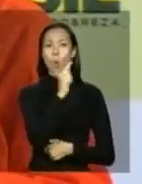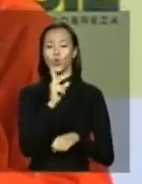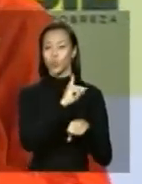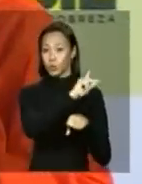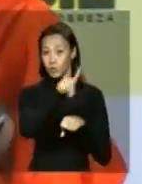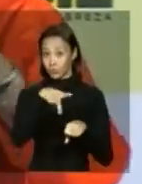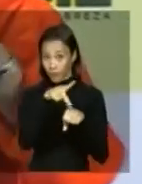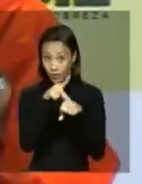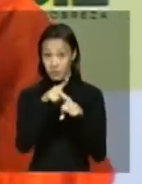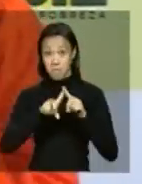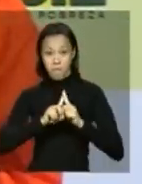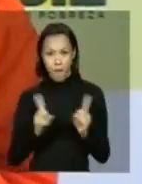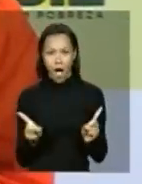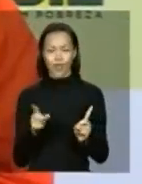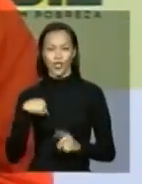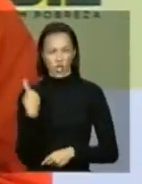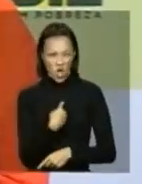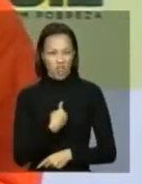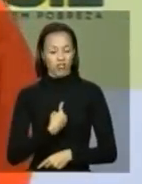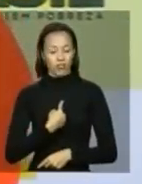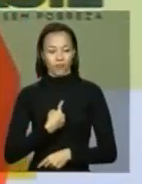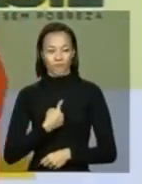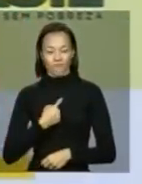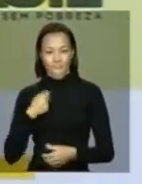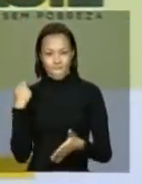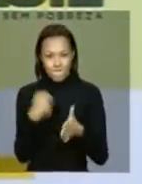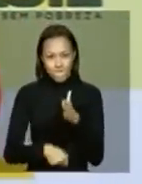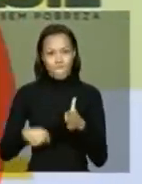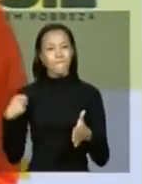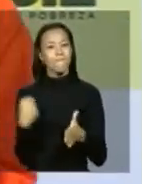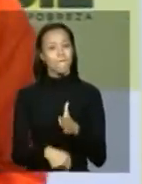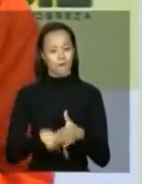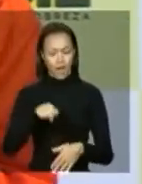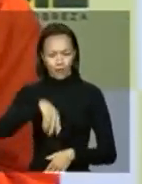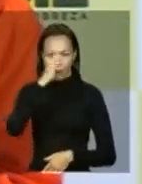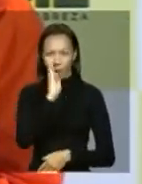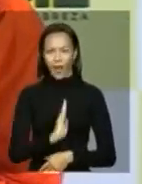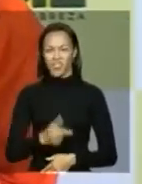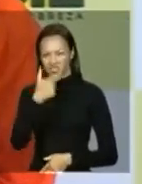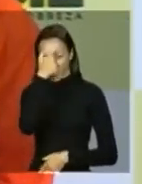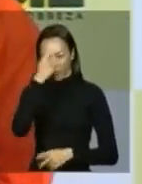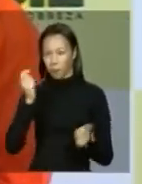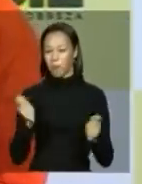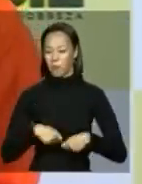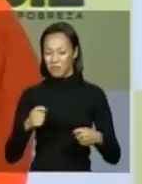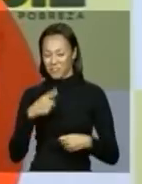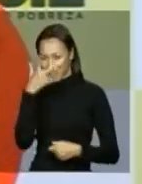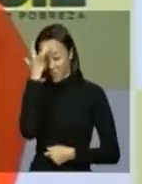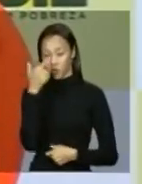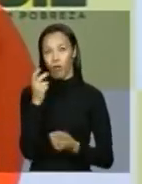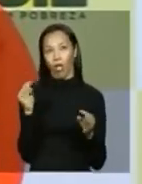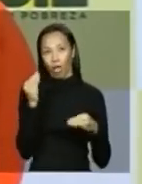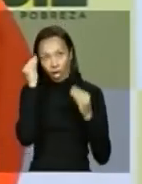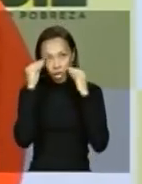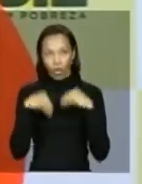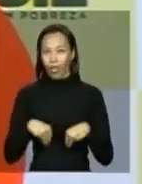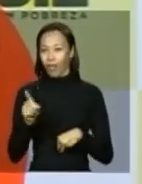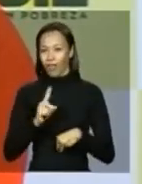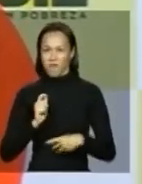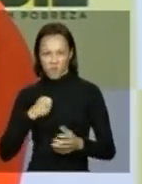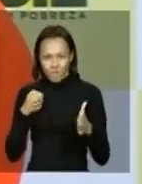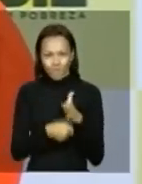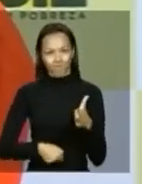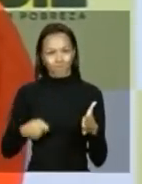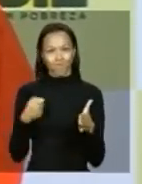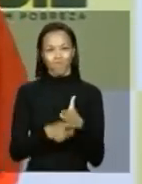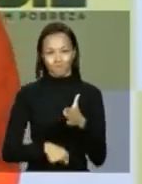países. Mas nós teimamos, porque o Brasil tem um povo que é capaz de teimar. Então, nós fomos lá e